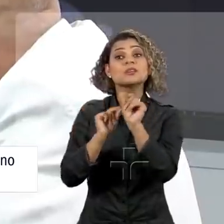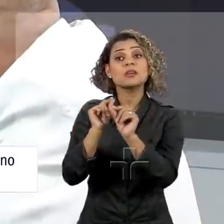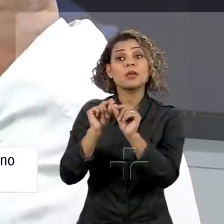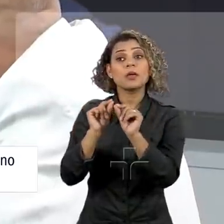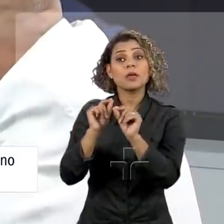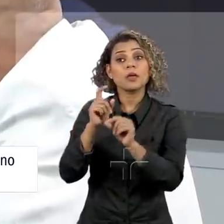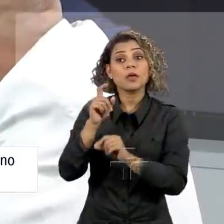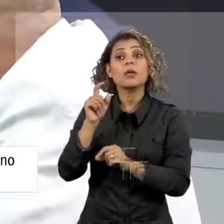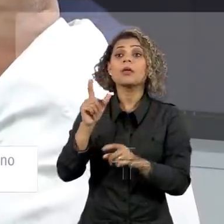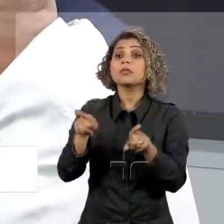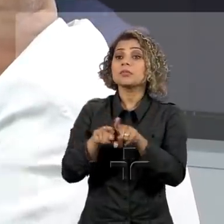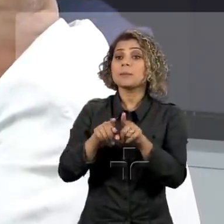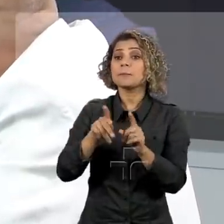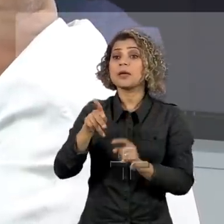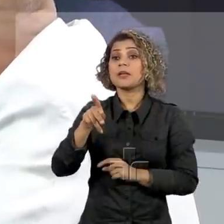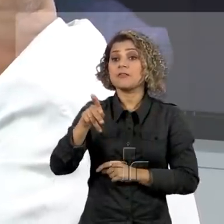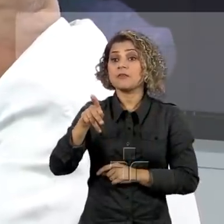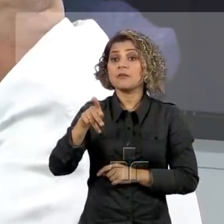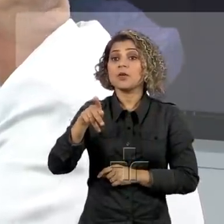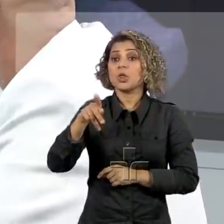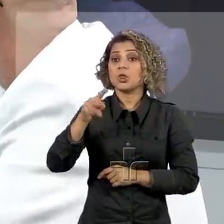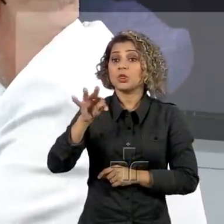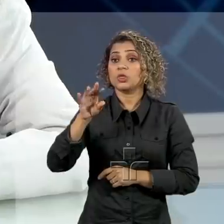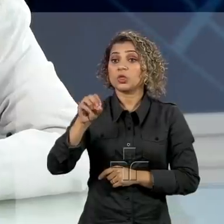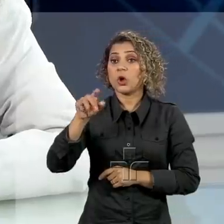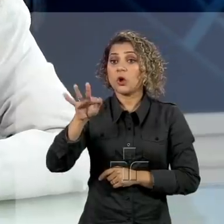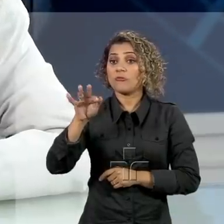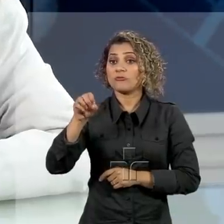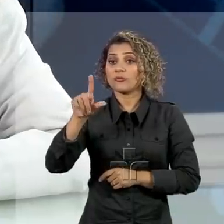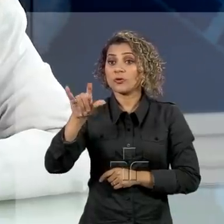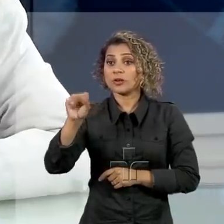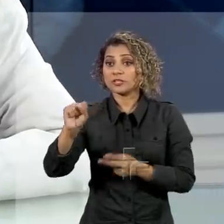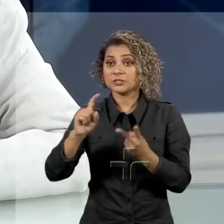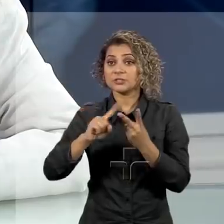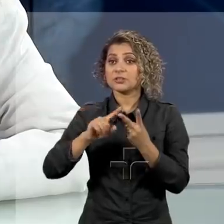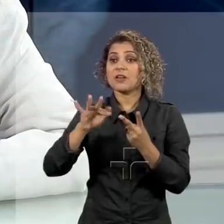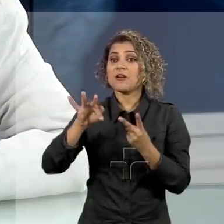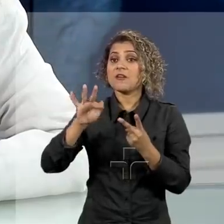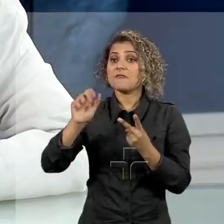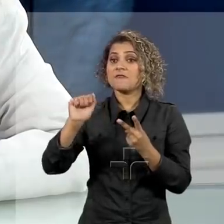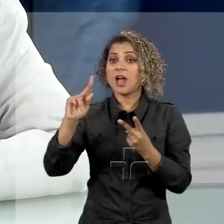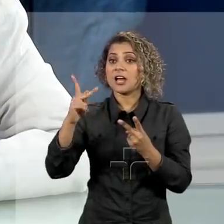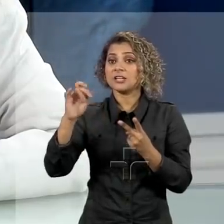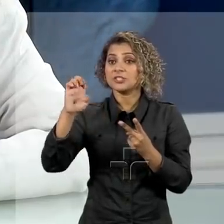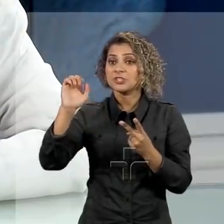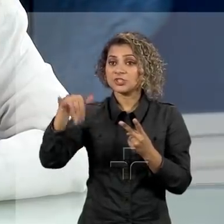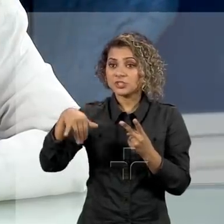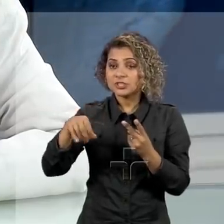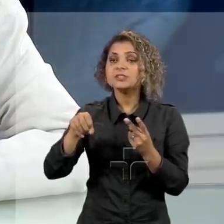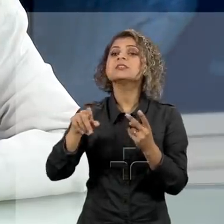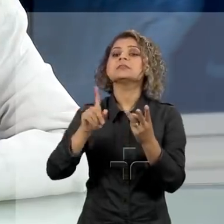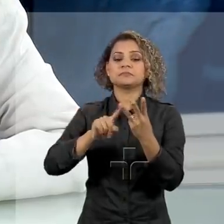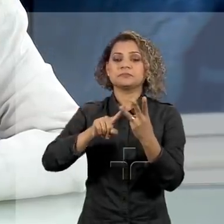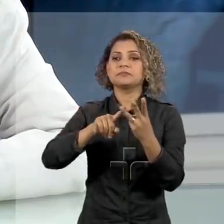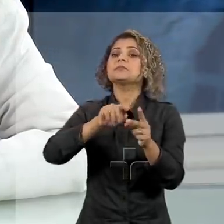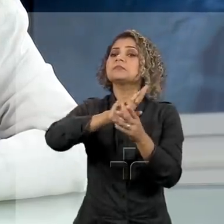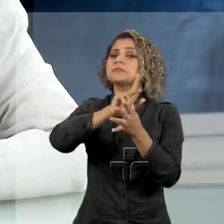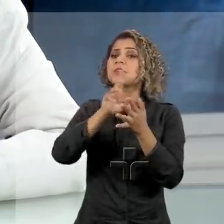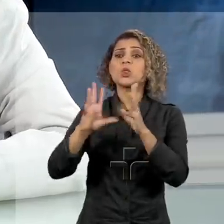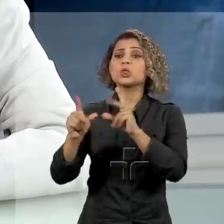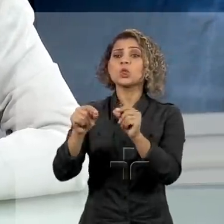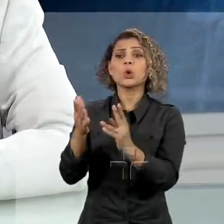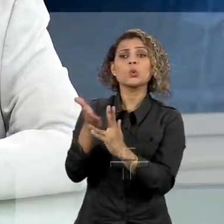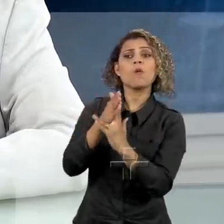de Toffoli, Fachin no STF, toda vez que aparecesse alguém envolvido em alguma suspeita que